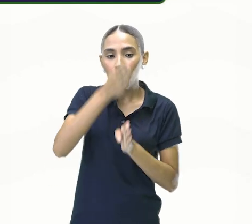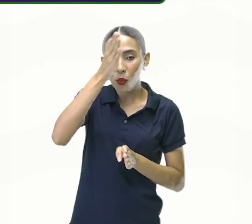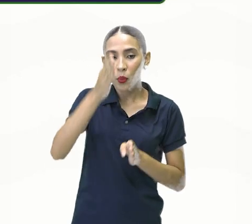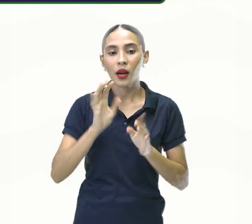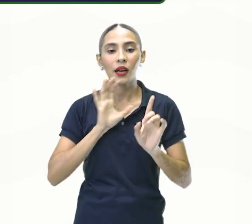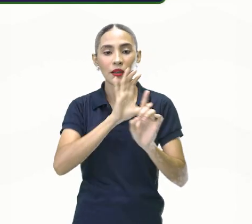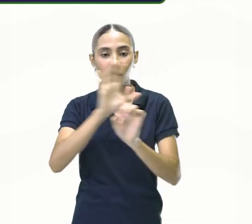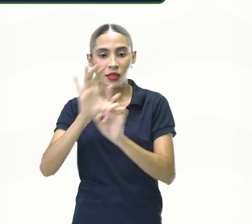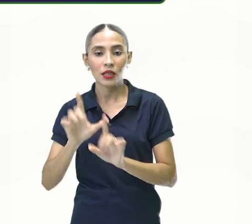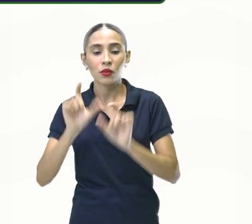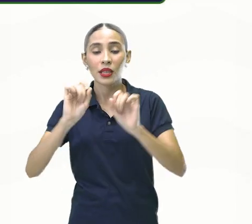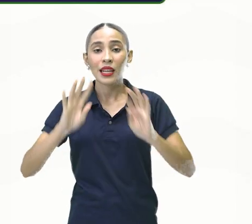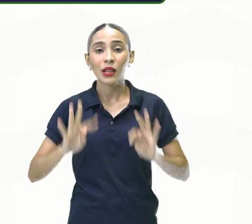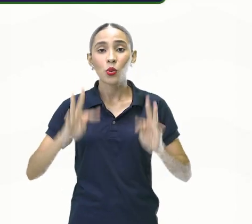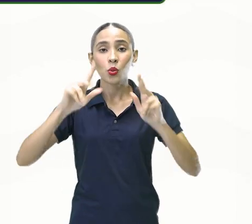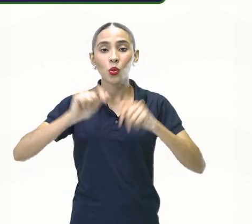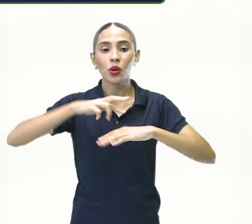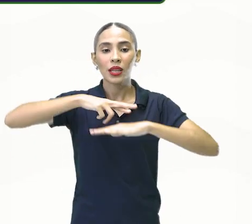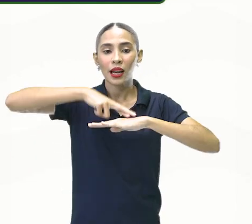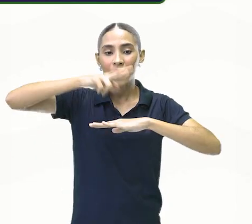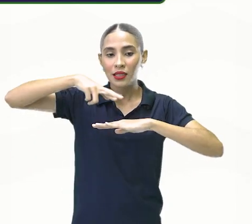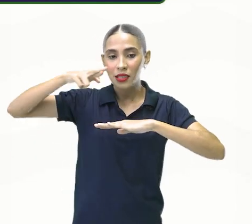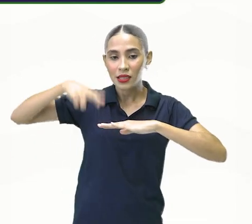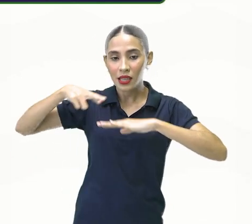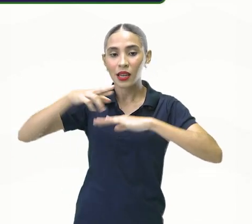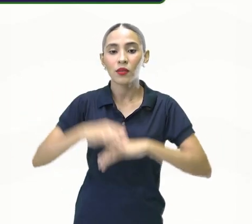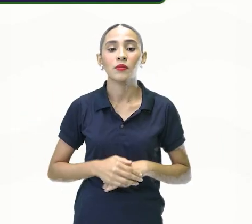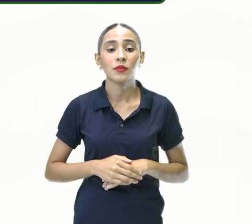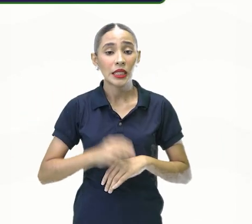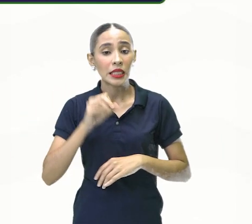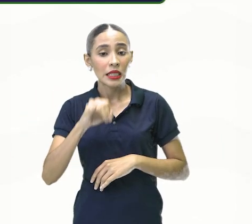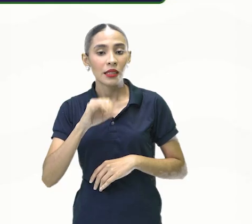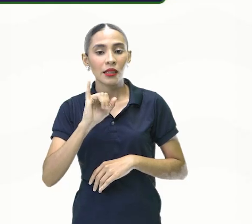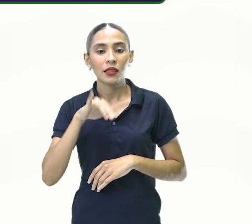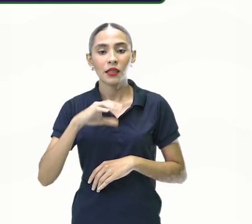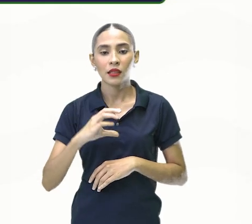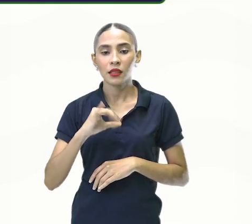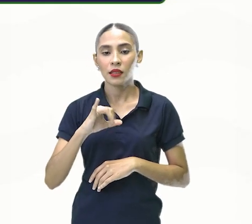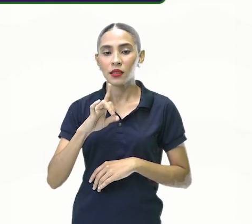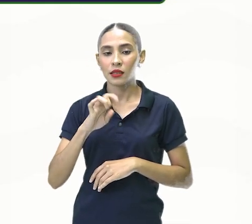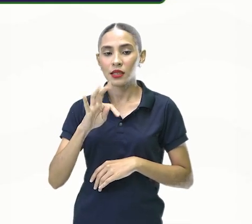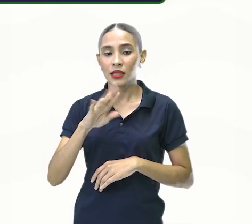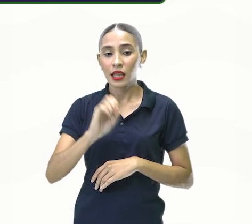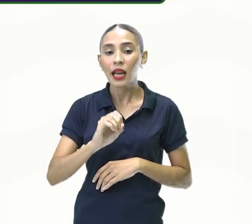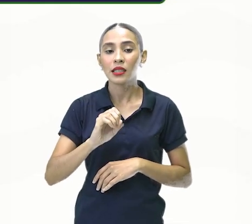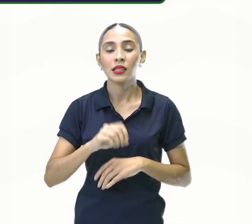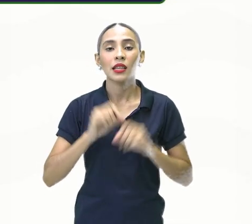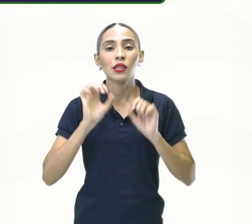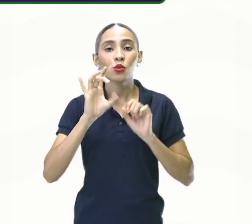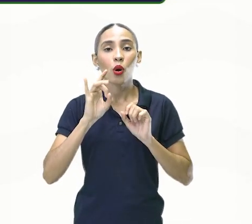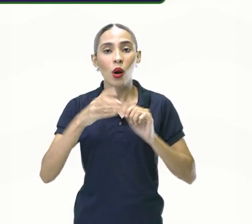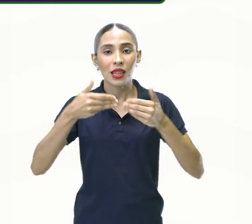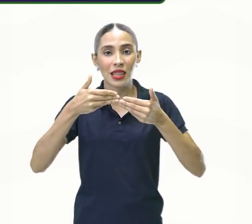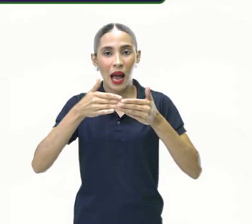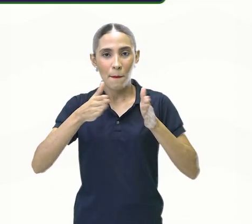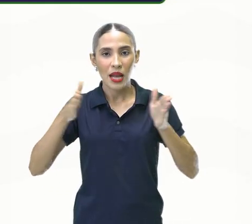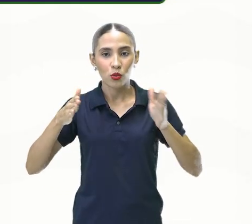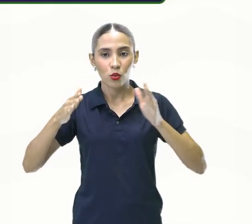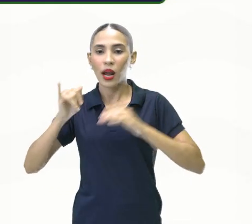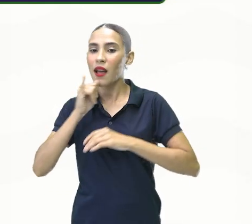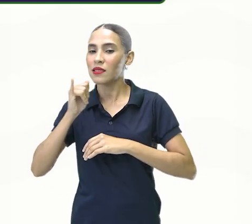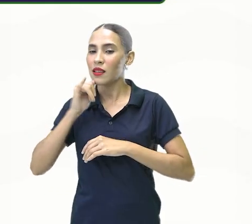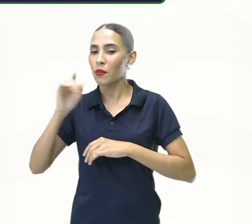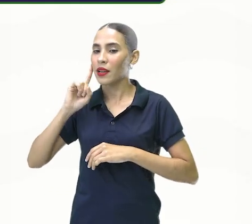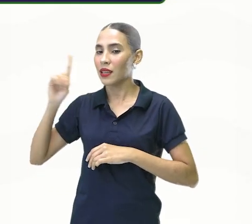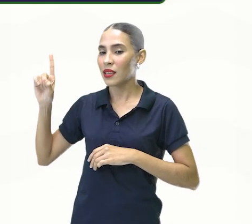na abertura. E ao falar deste corpo negro, como você tem aí, neste corpo